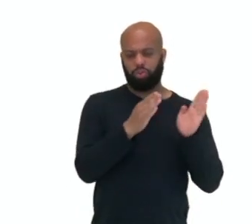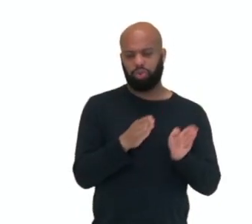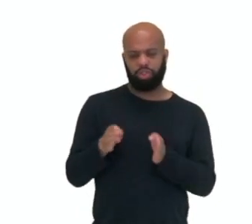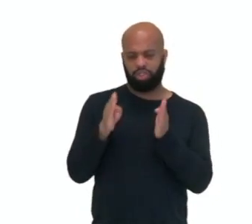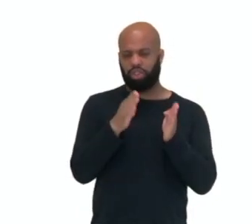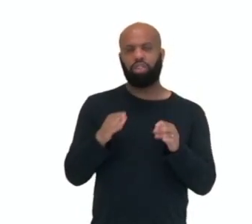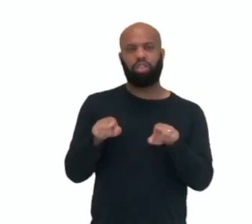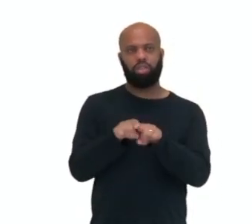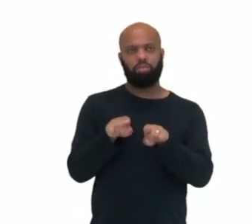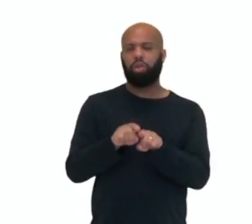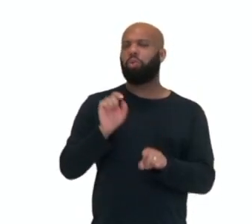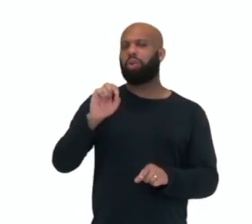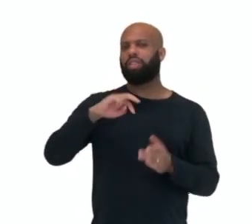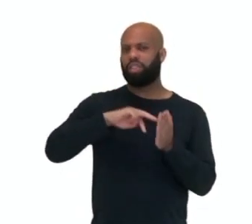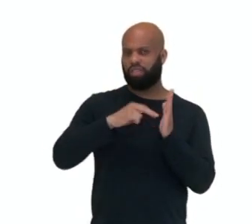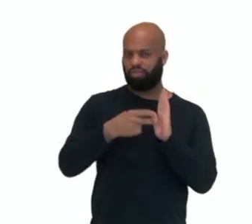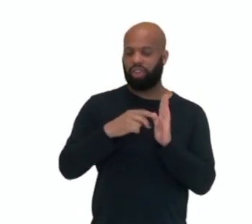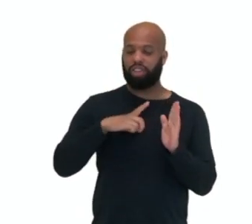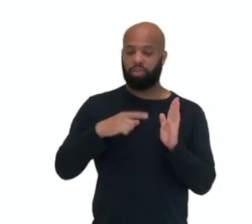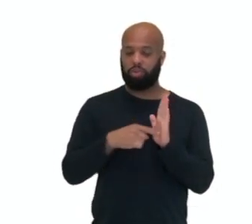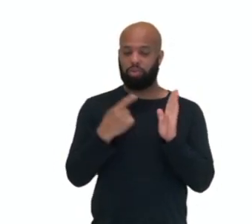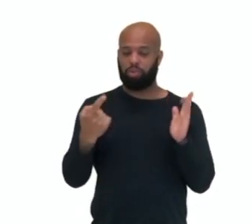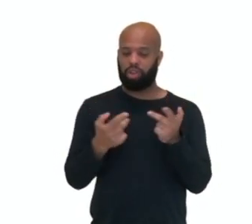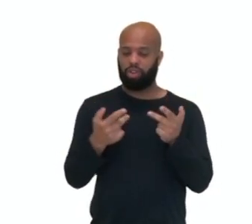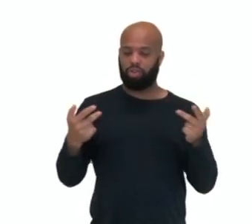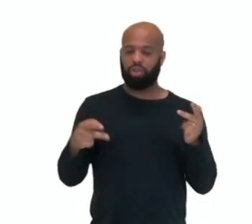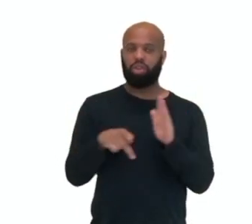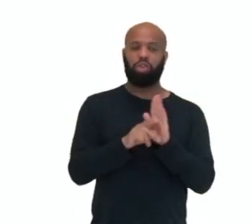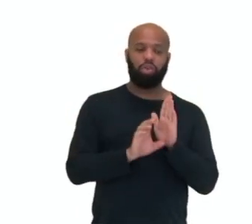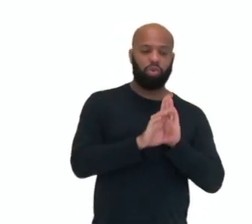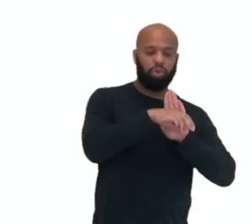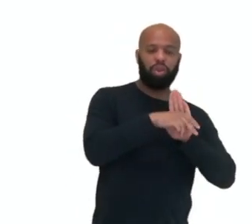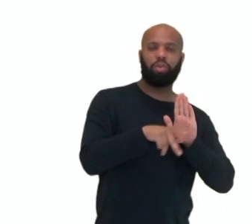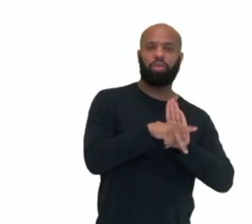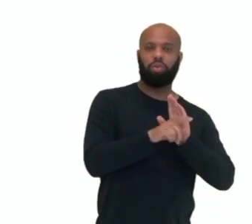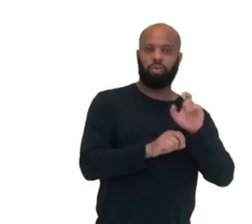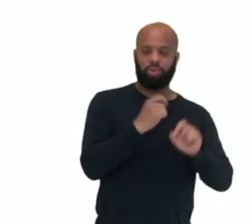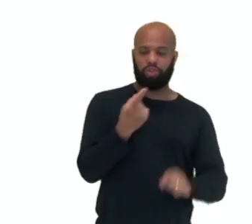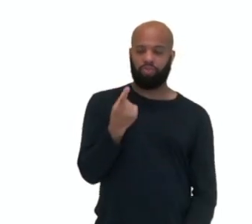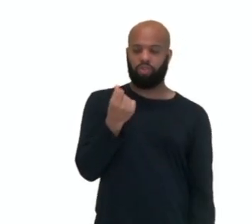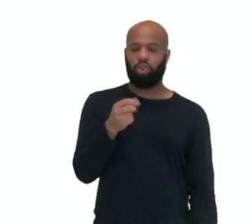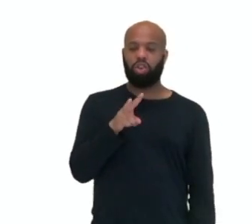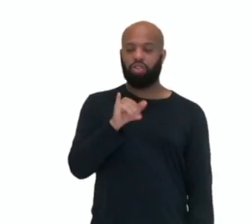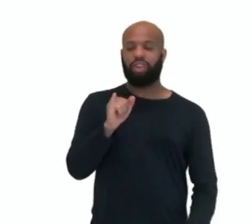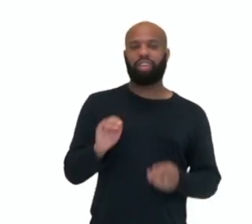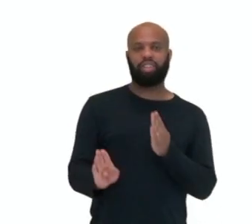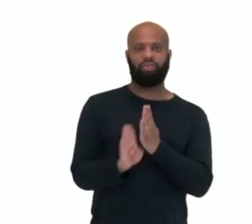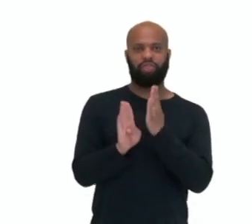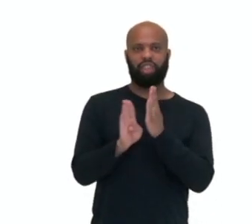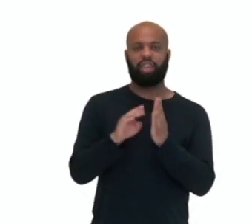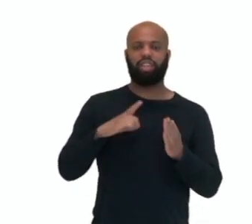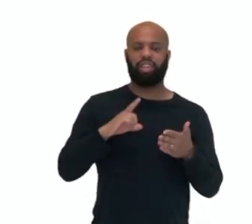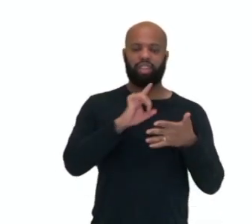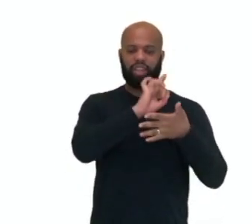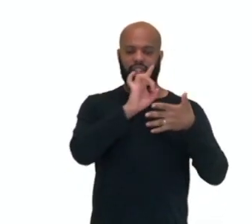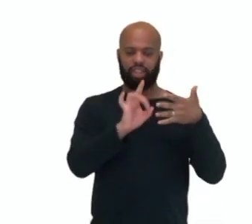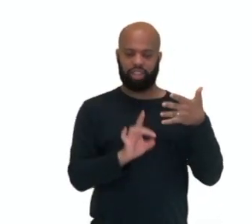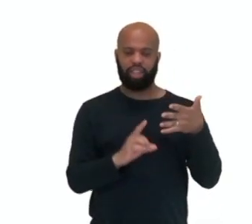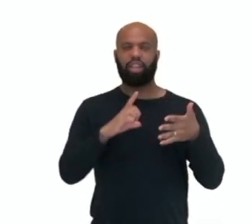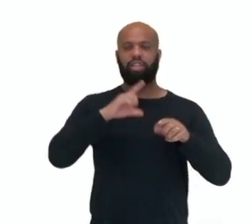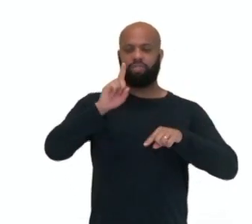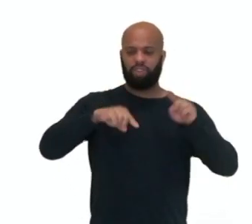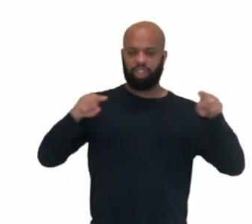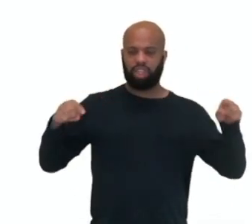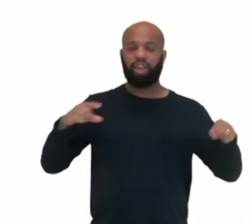Em outras palavras, o primeiro passo da definição do preço é identificar cada aspecto